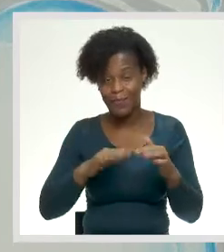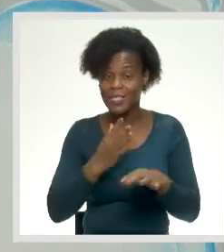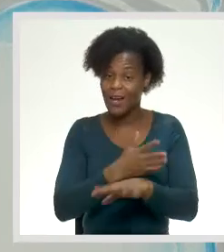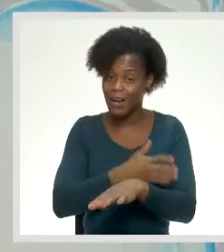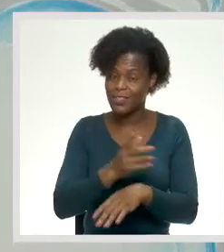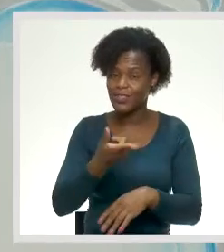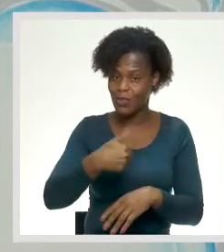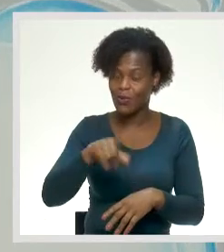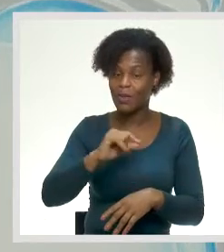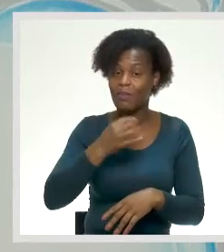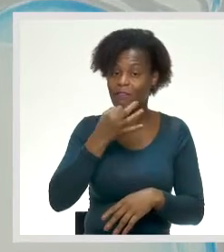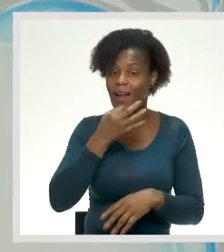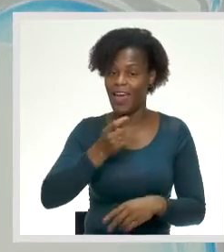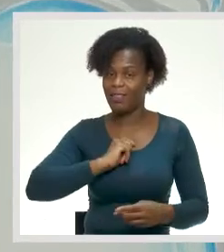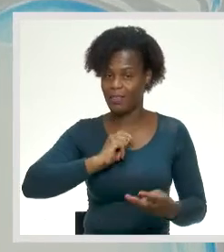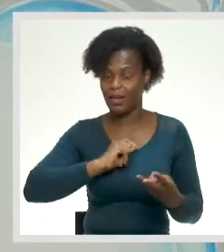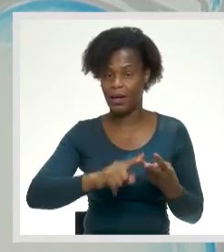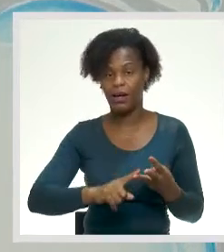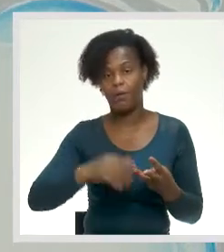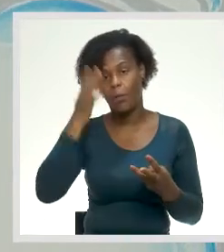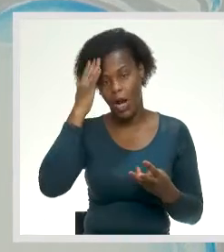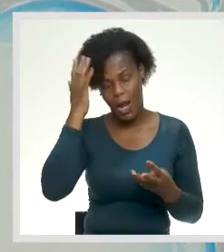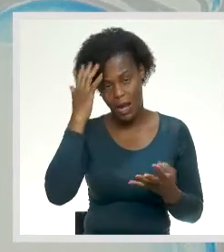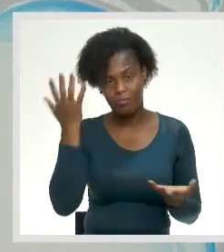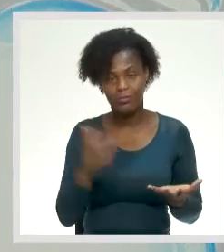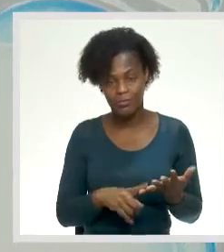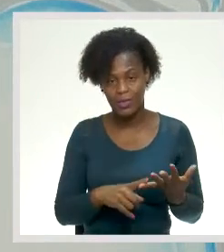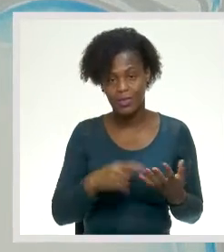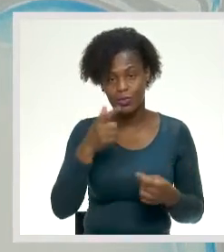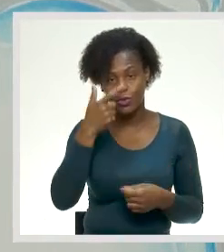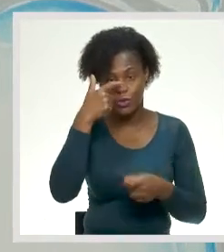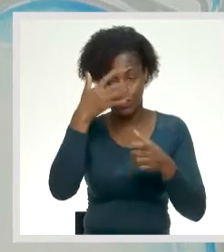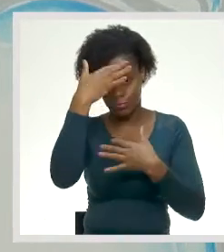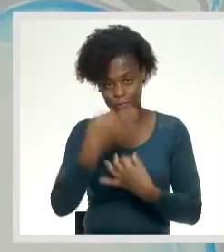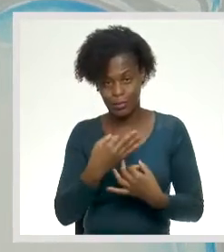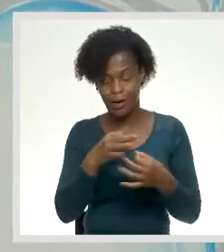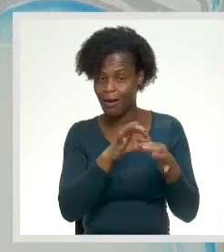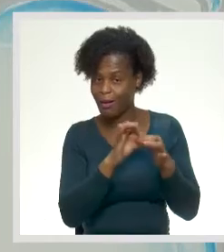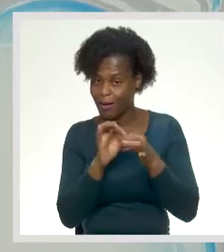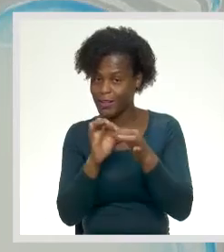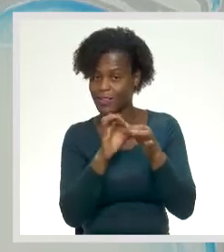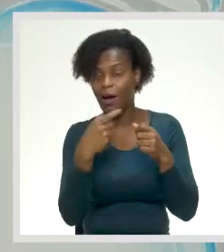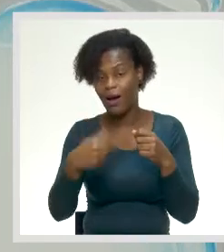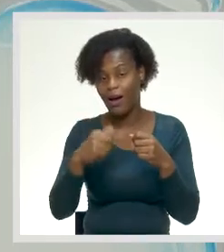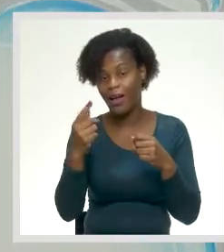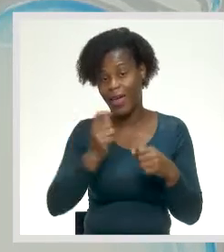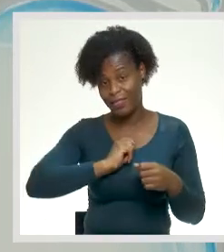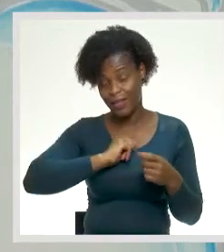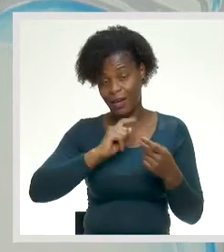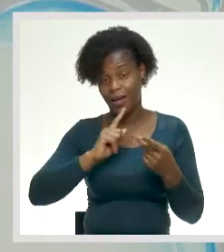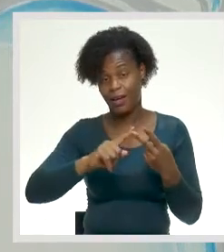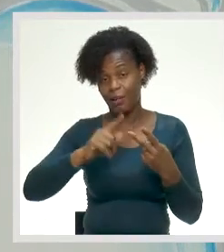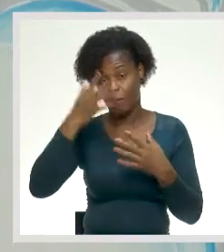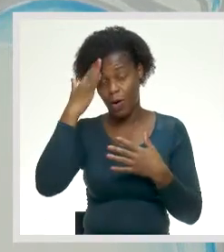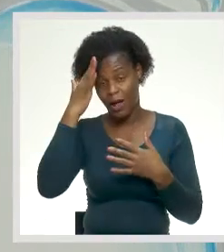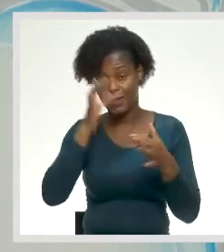nós também falamos de ética, da moral, do civismo, da relação que existe entre ética e